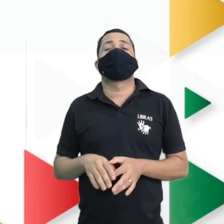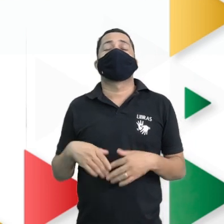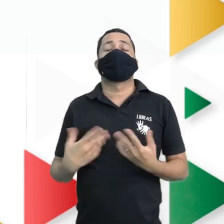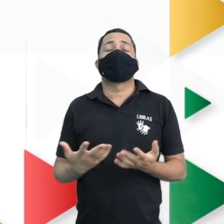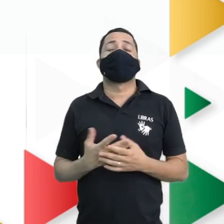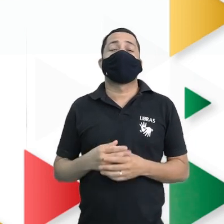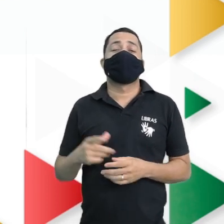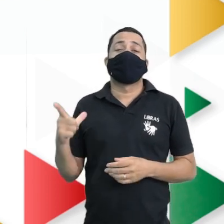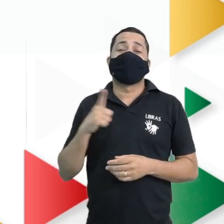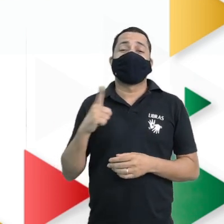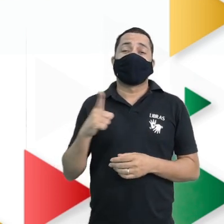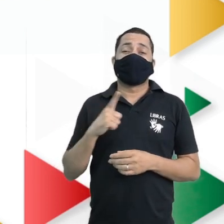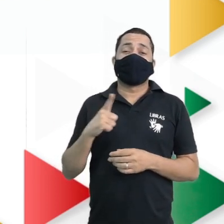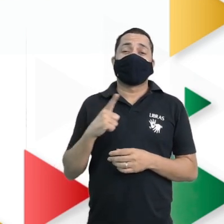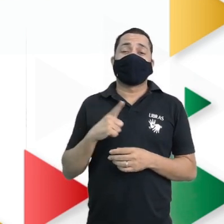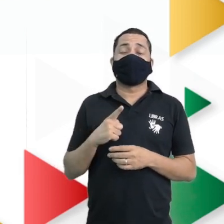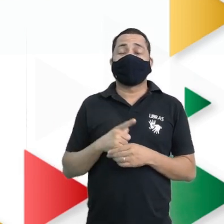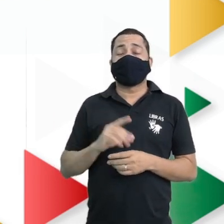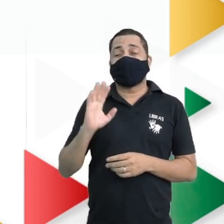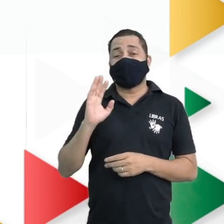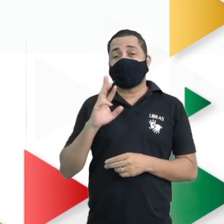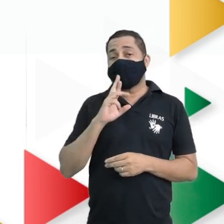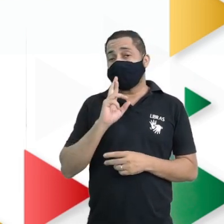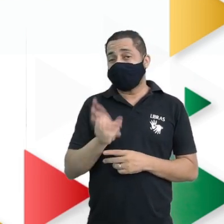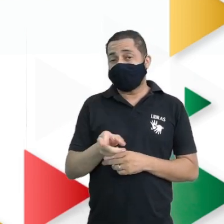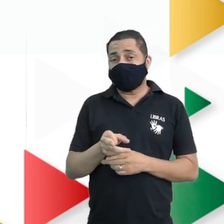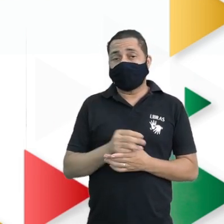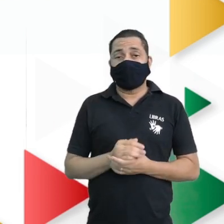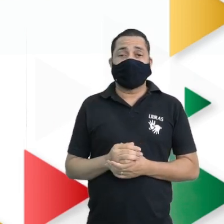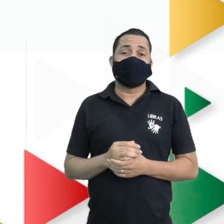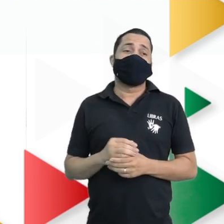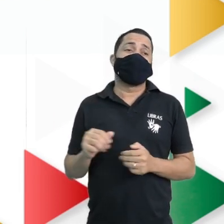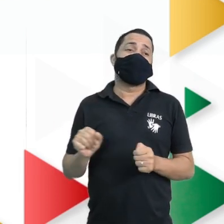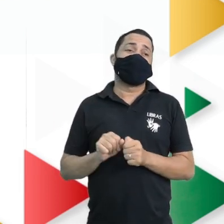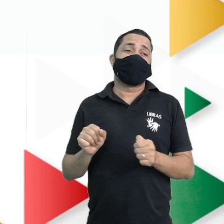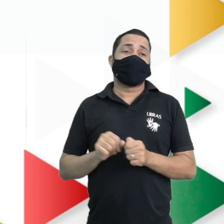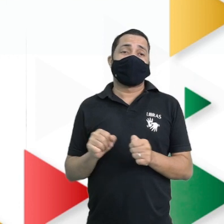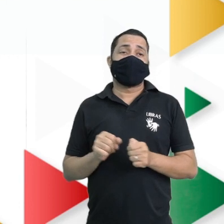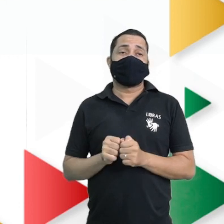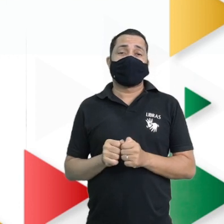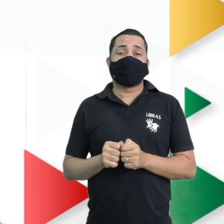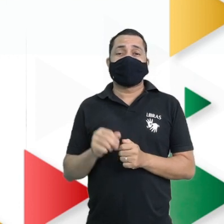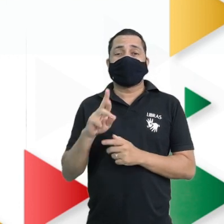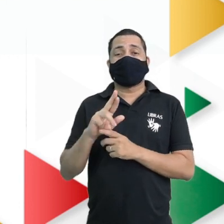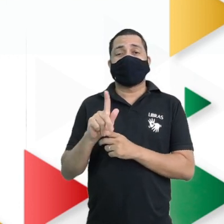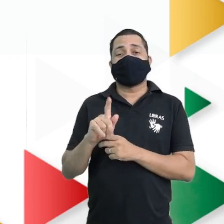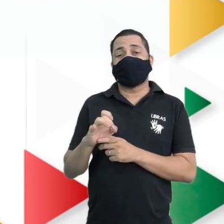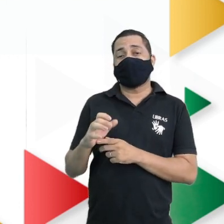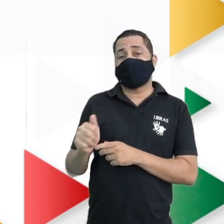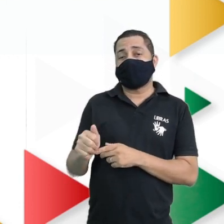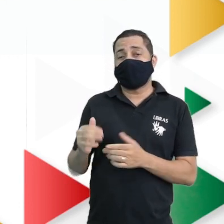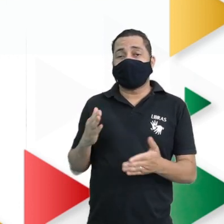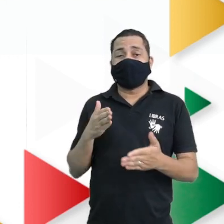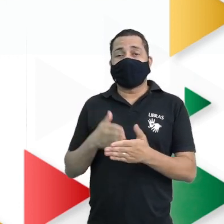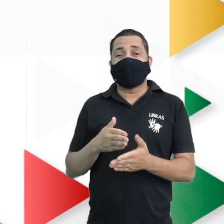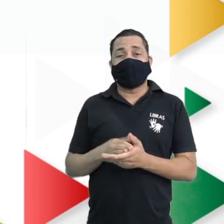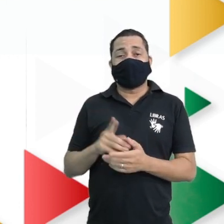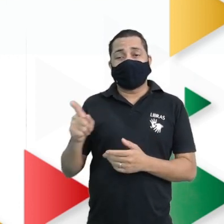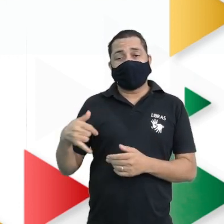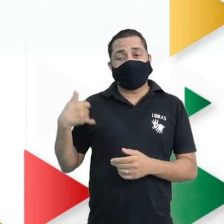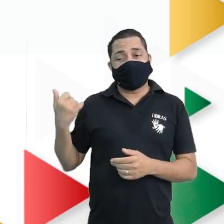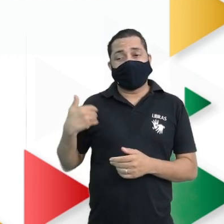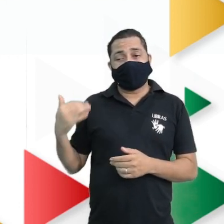a solução prevista pela Constituição de 24 era tornar uma regência até que Dom Pedro II